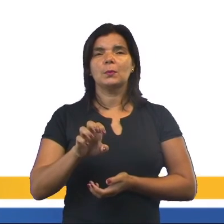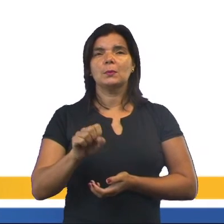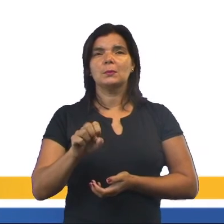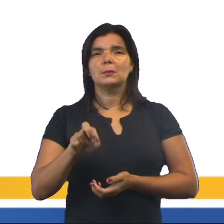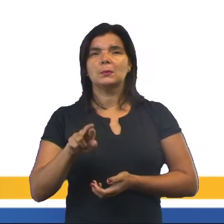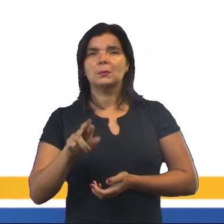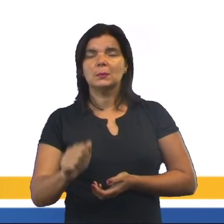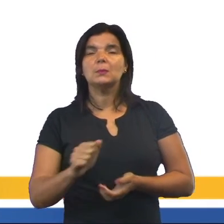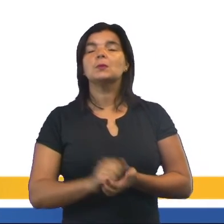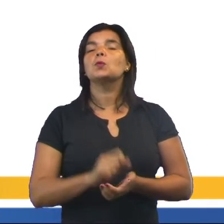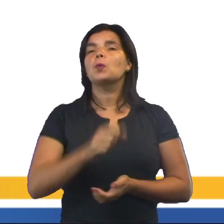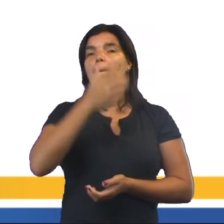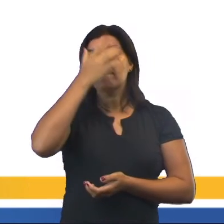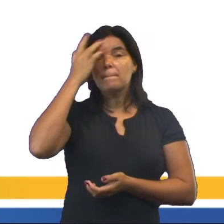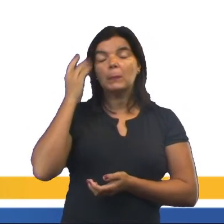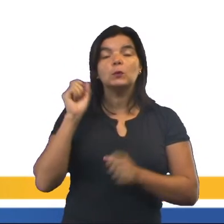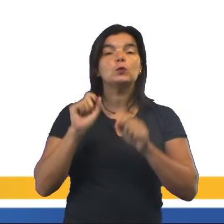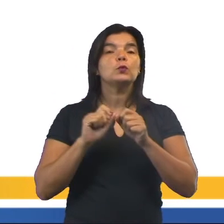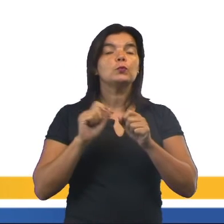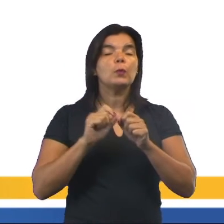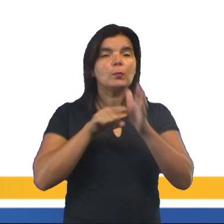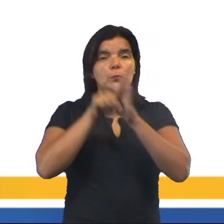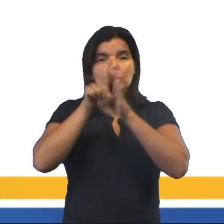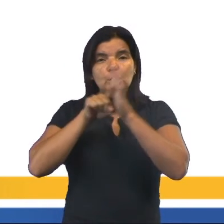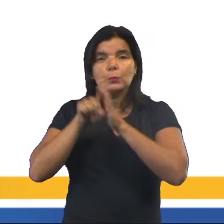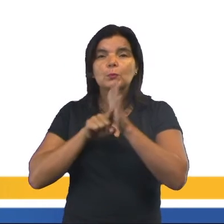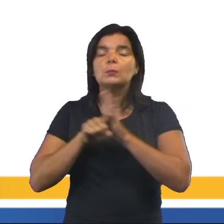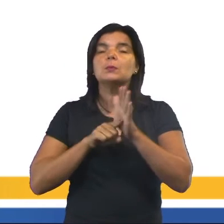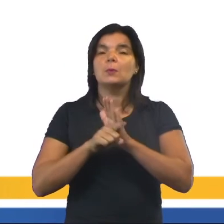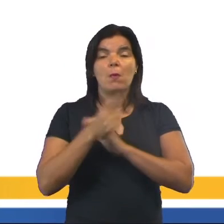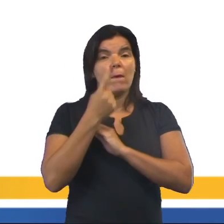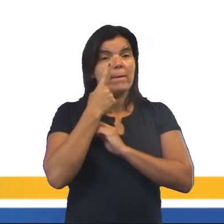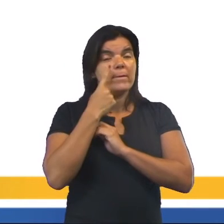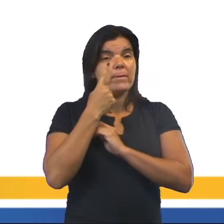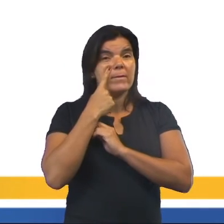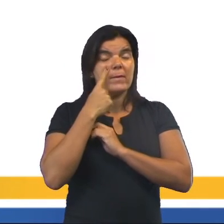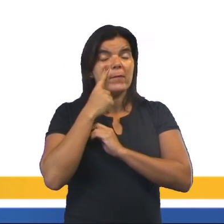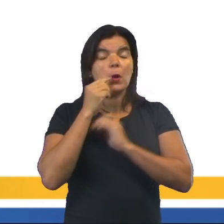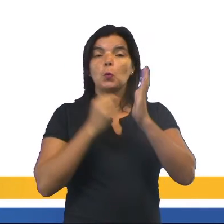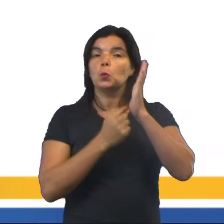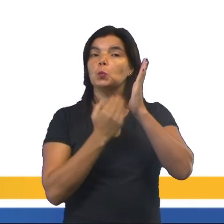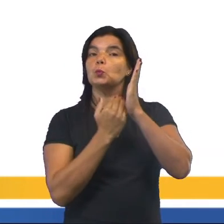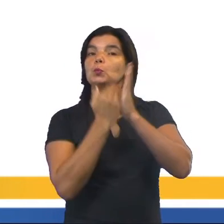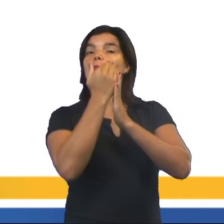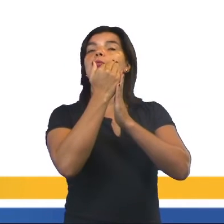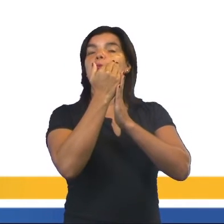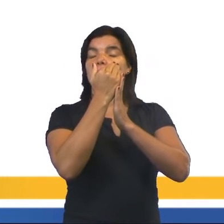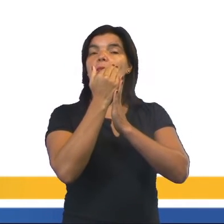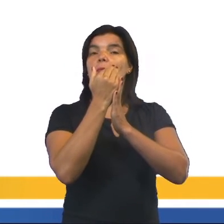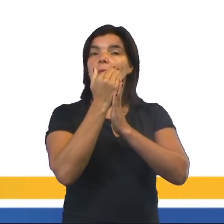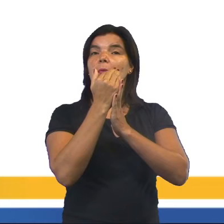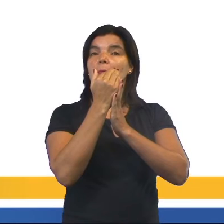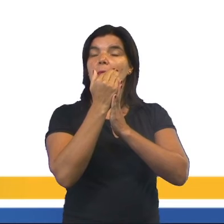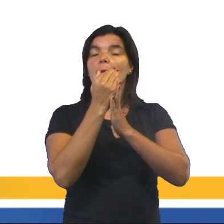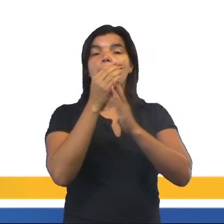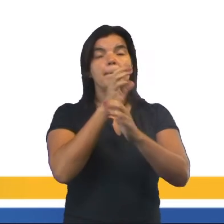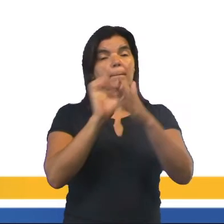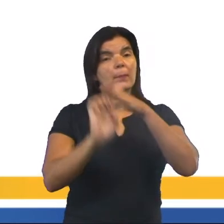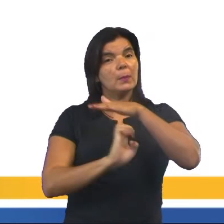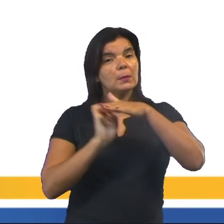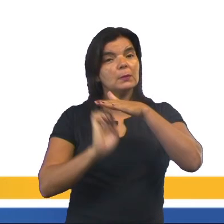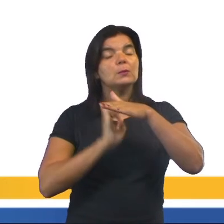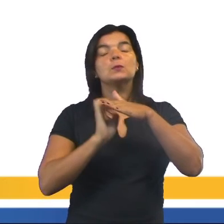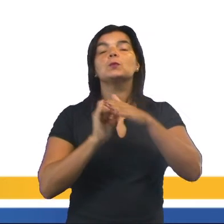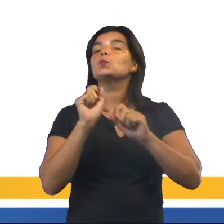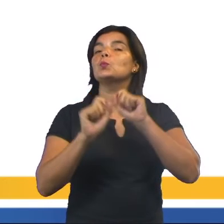Miner, que é aquela pessoa que faz as pesquisas e vê o que está em alta para passar para as